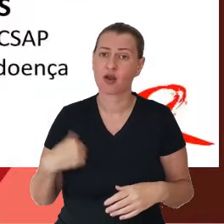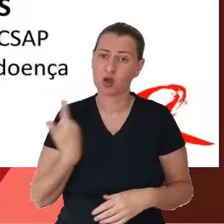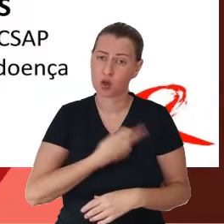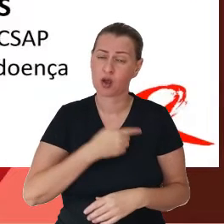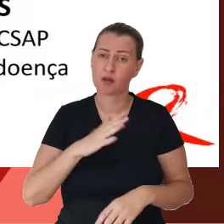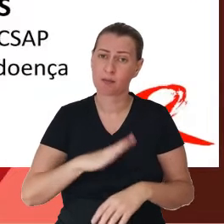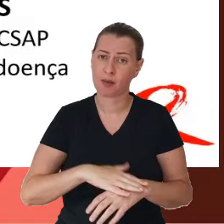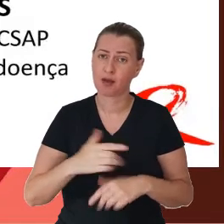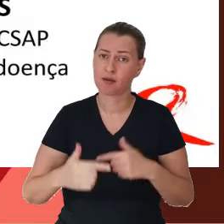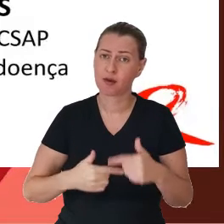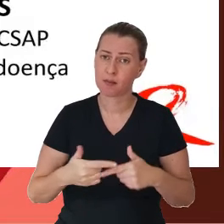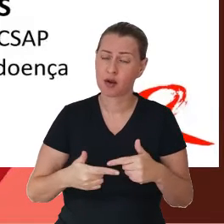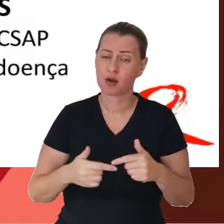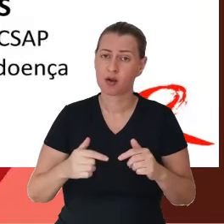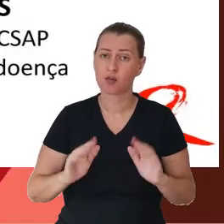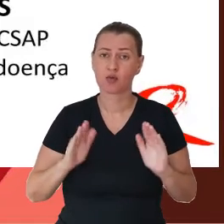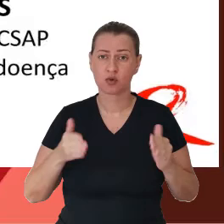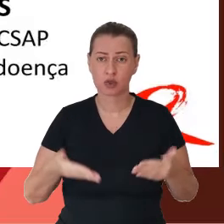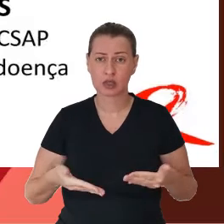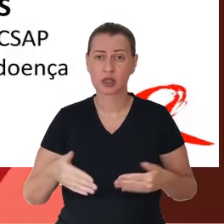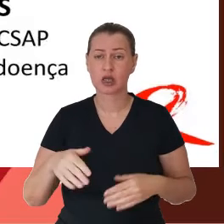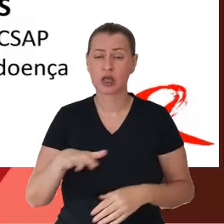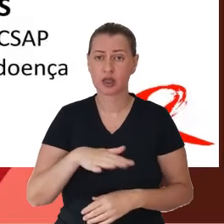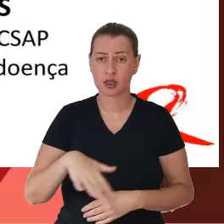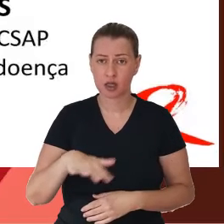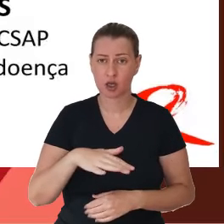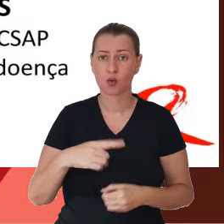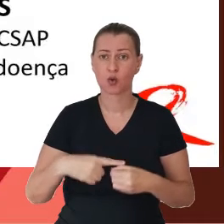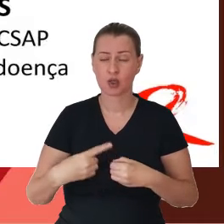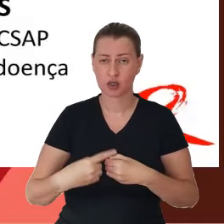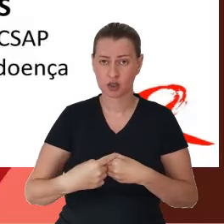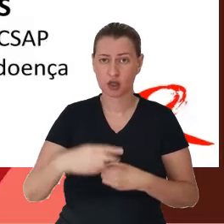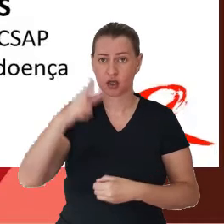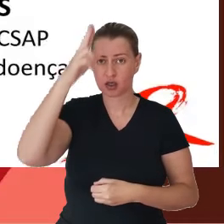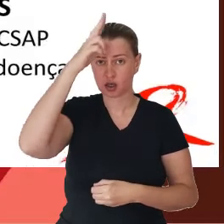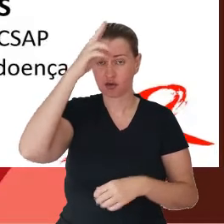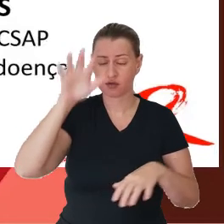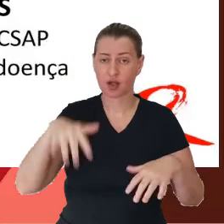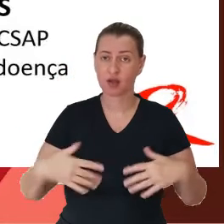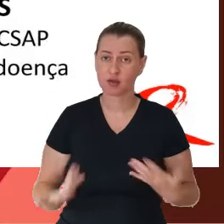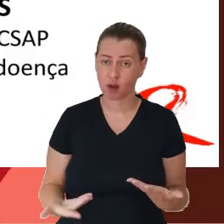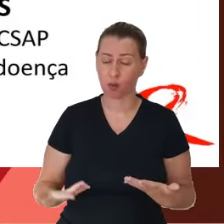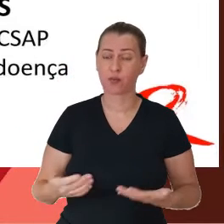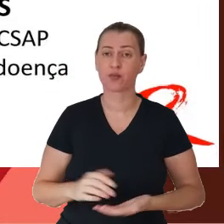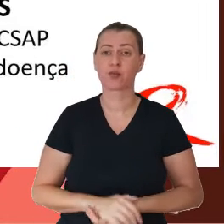município. Antes de falar de prevenção, PEP,